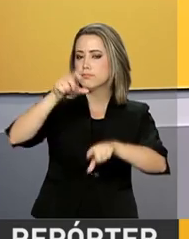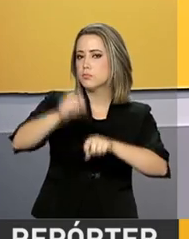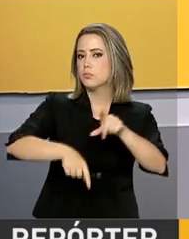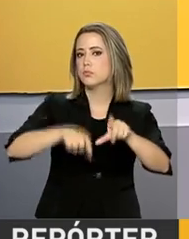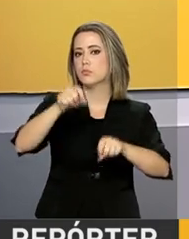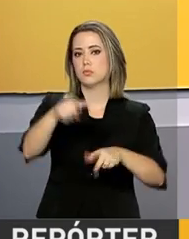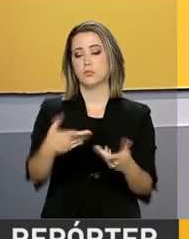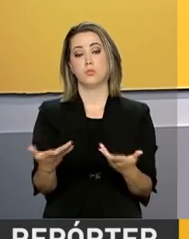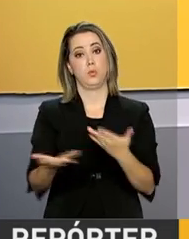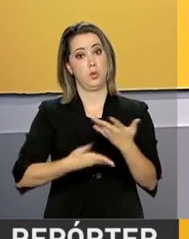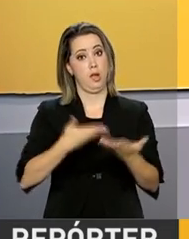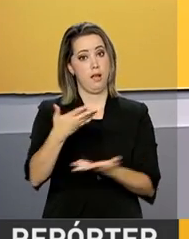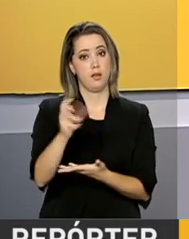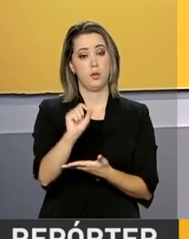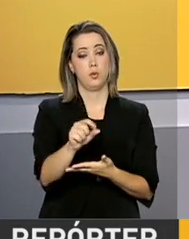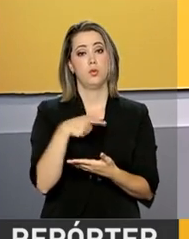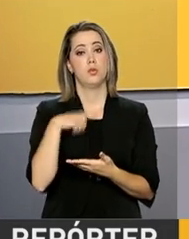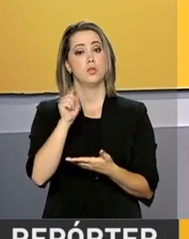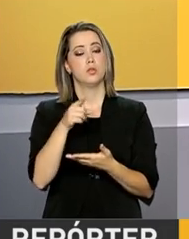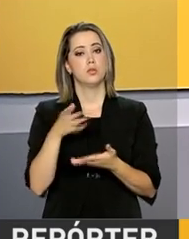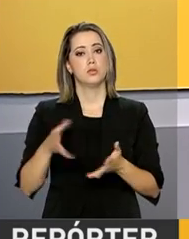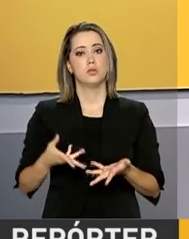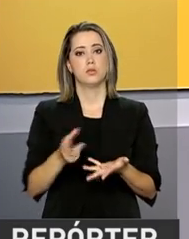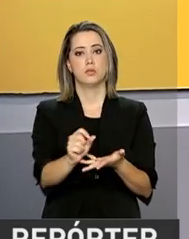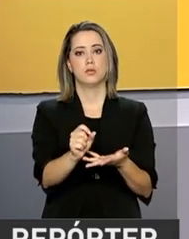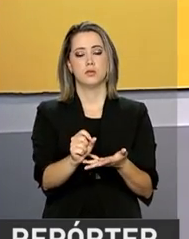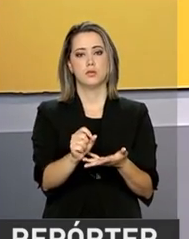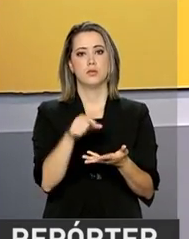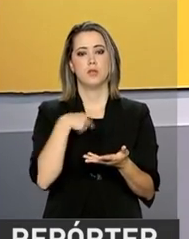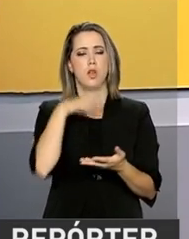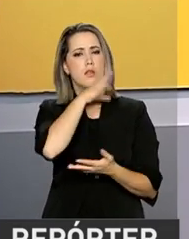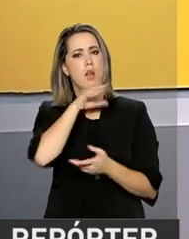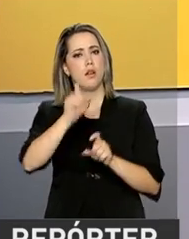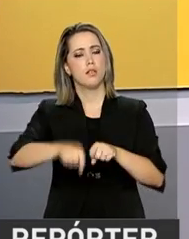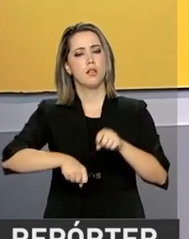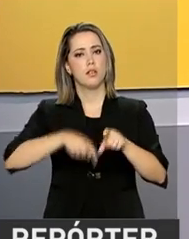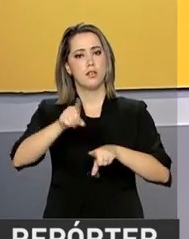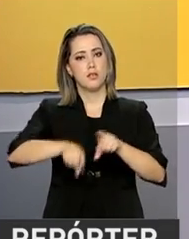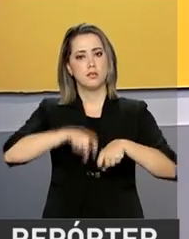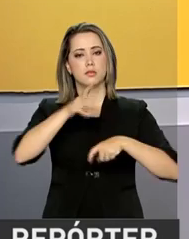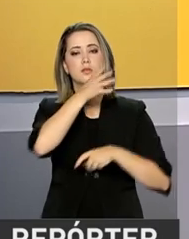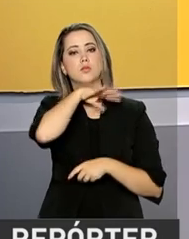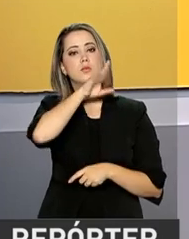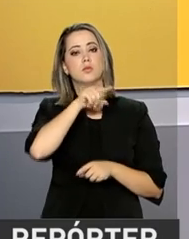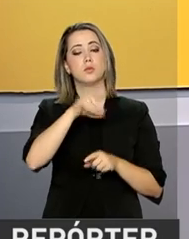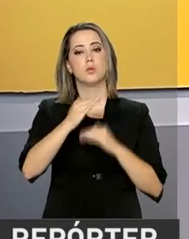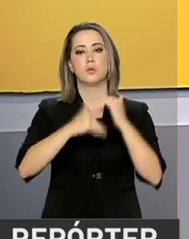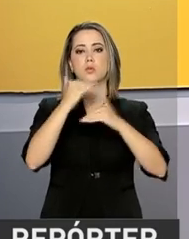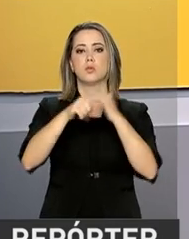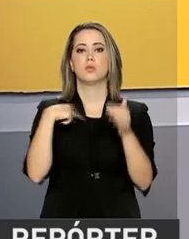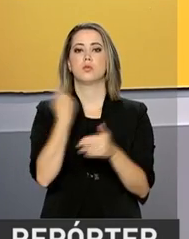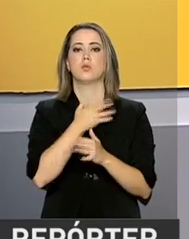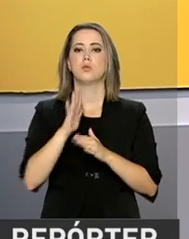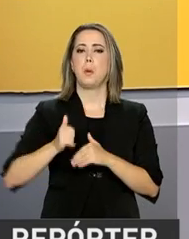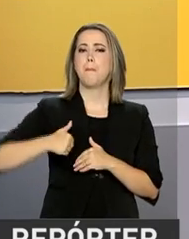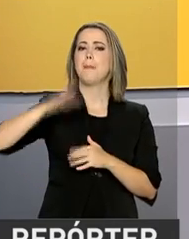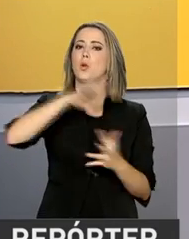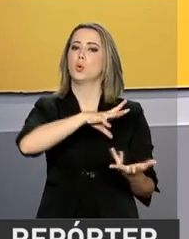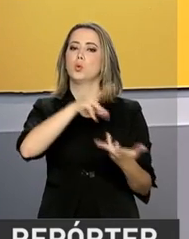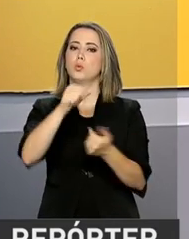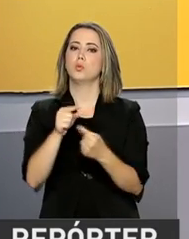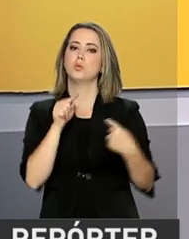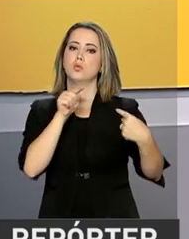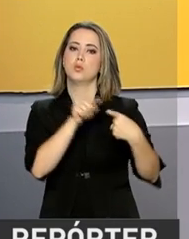em produtividade agrícola, em produtividade agropecuária. O crescimento da nossa produção é o maior do mundo,